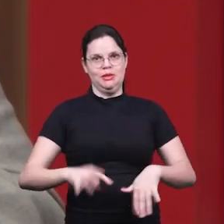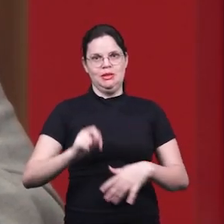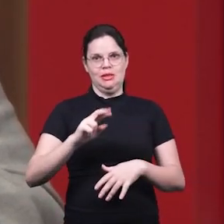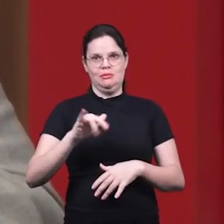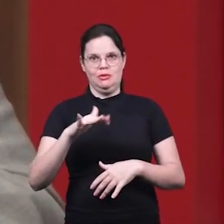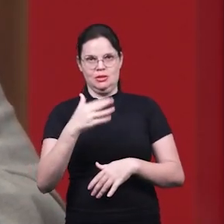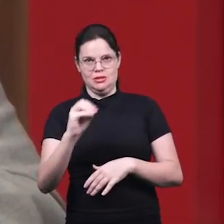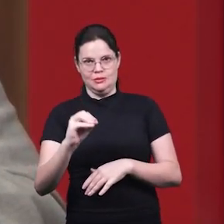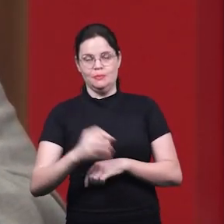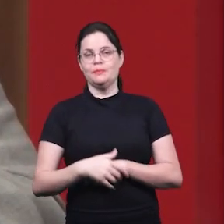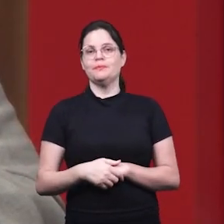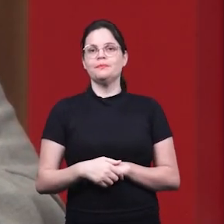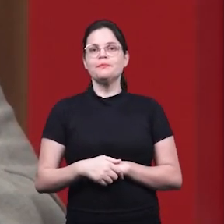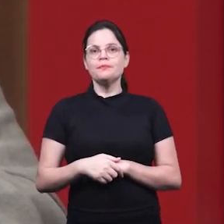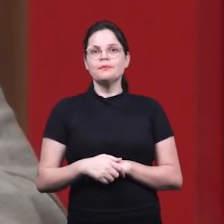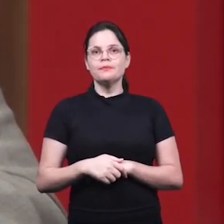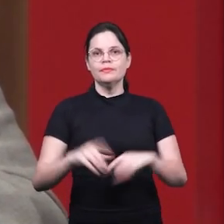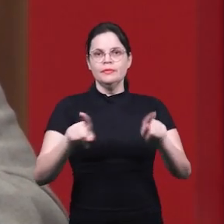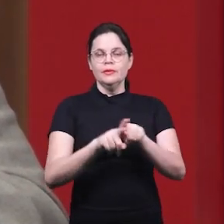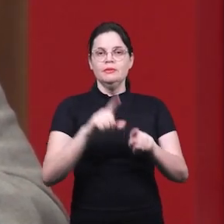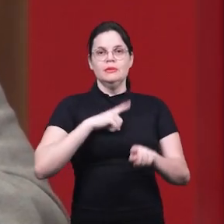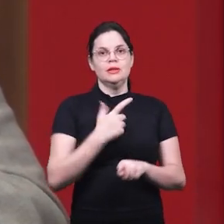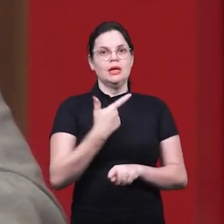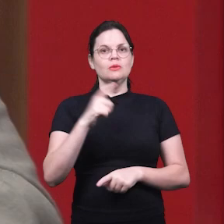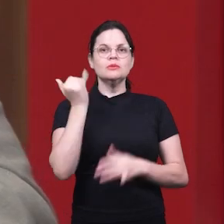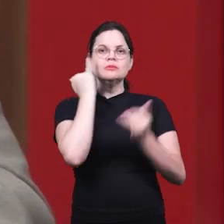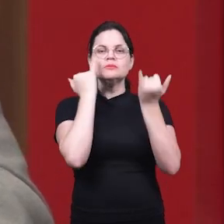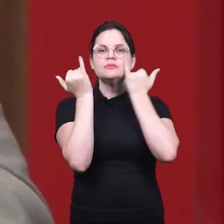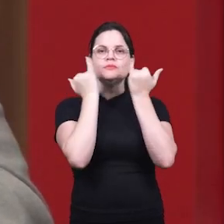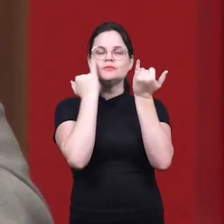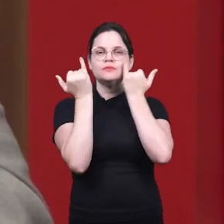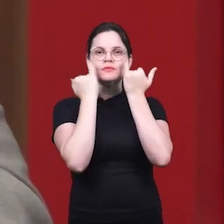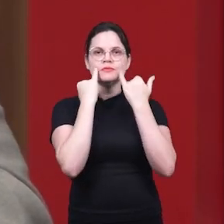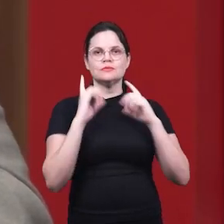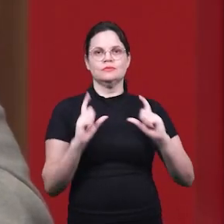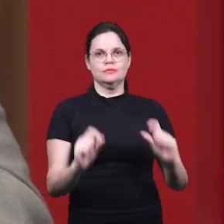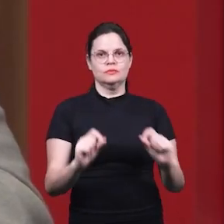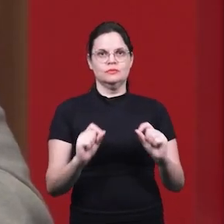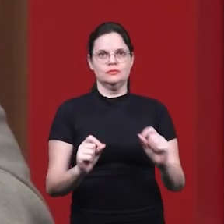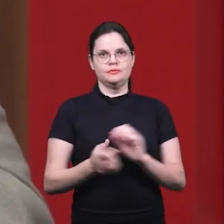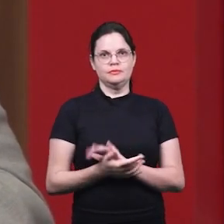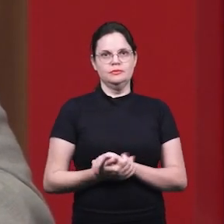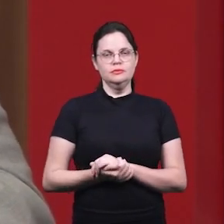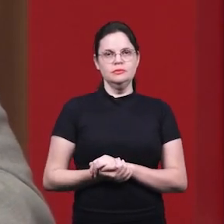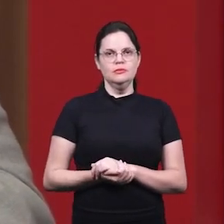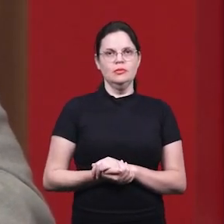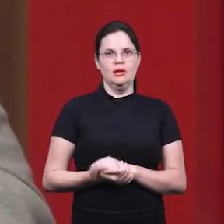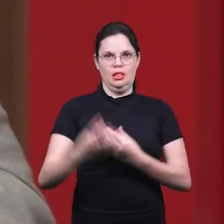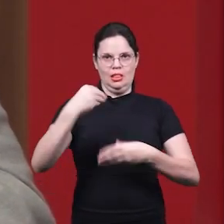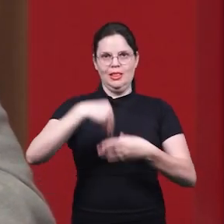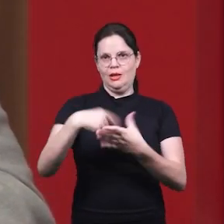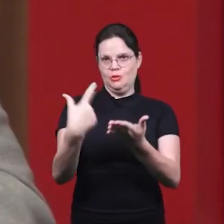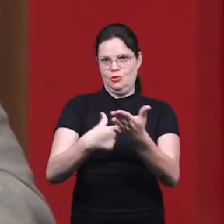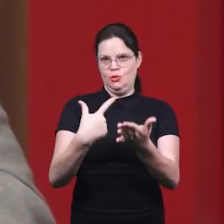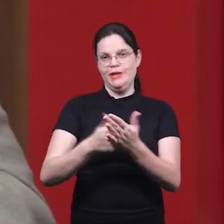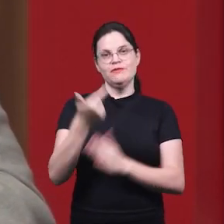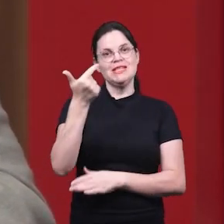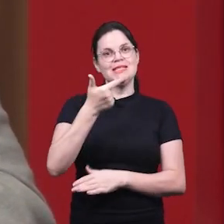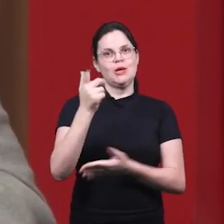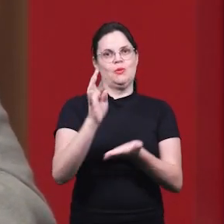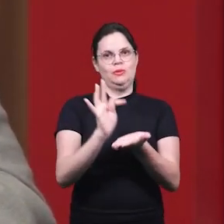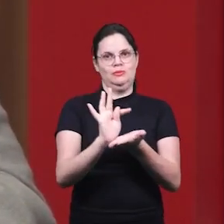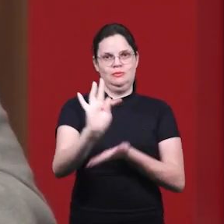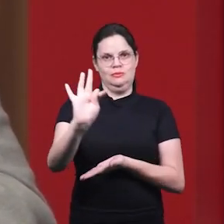outras informações que ainda dentro da segunda carta aos